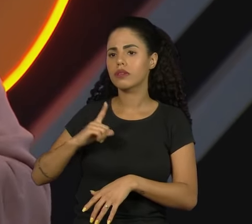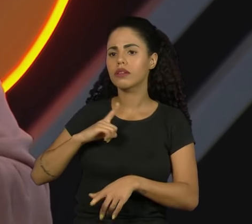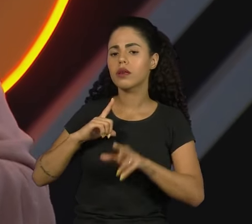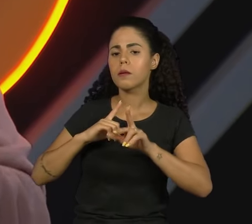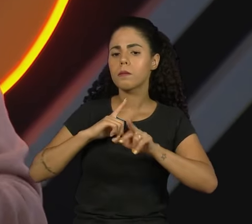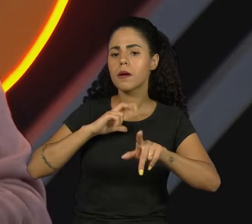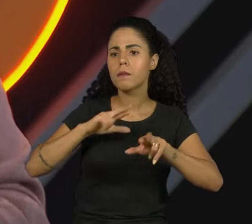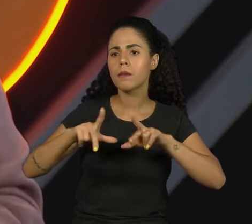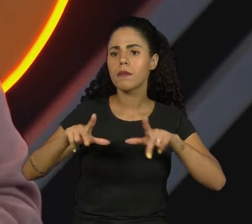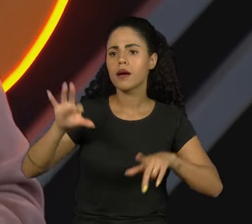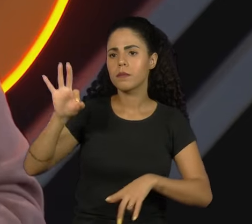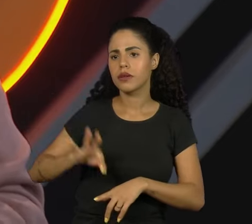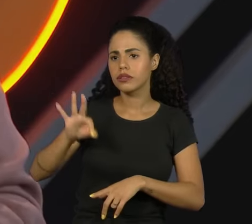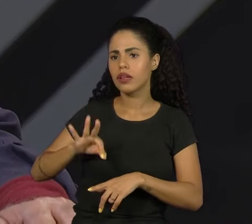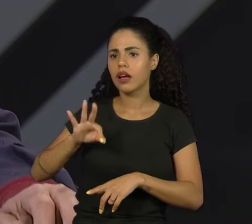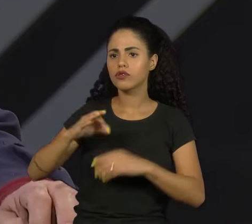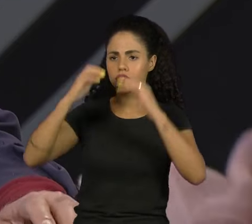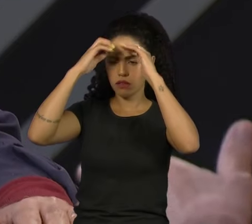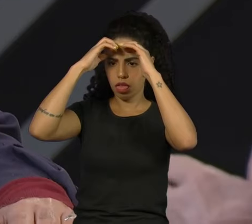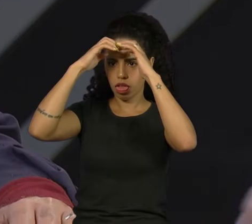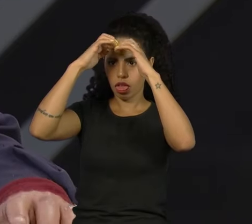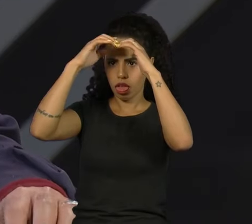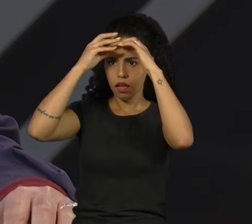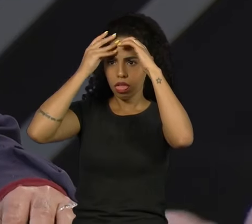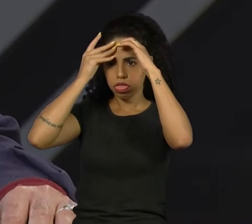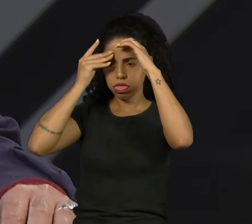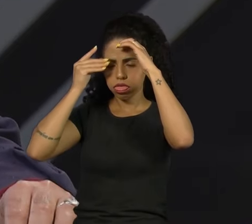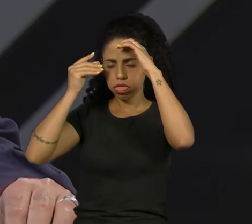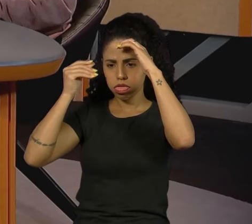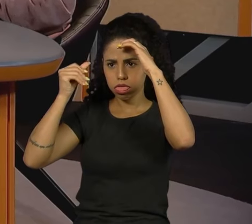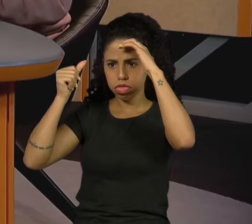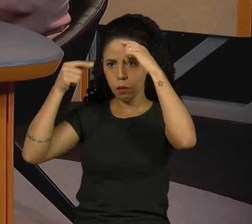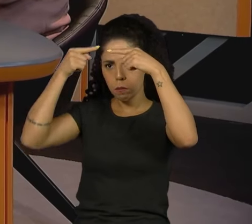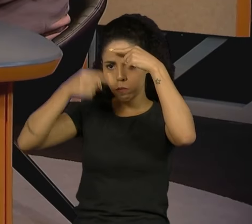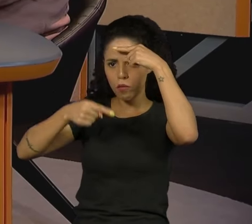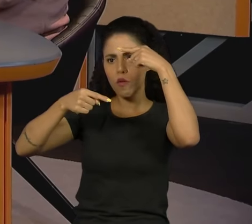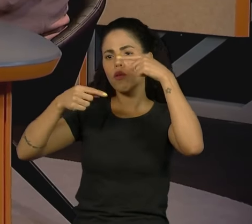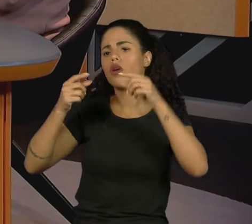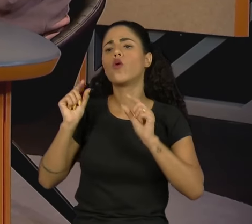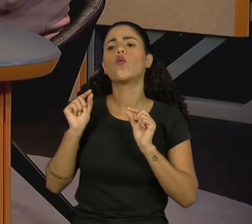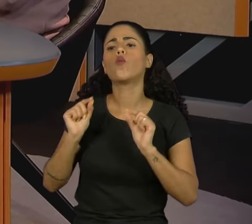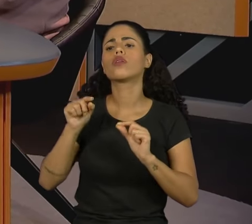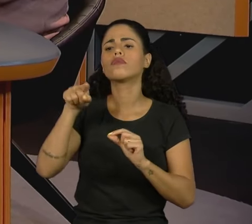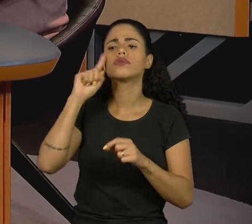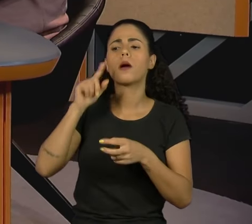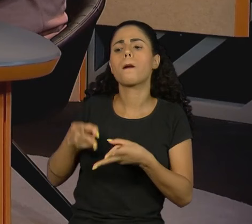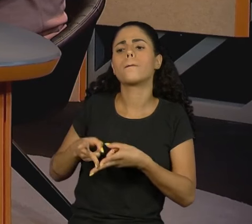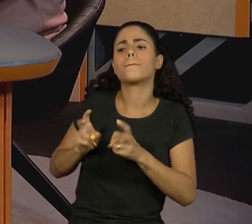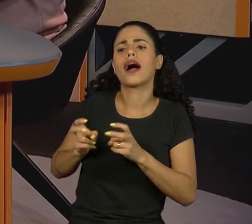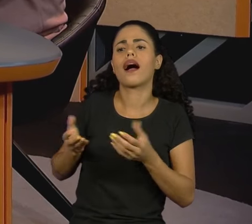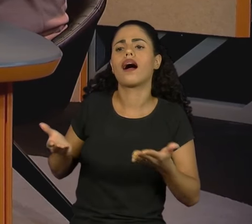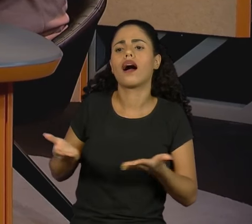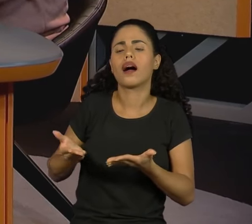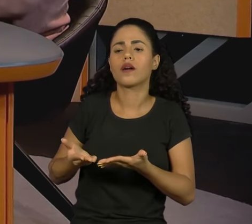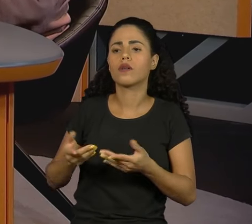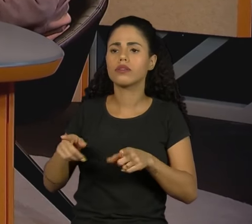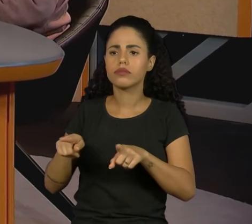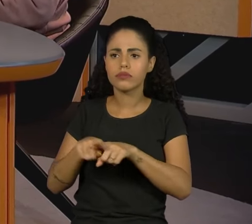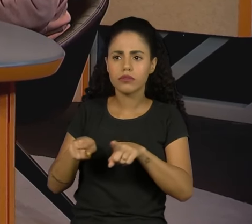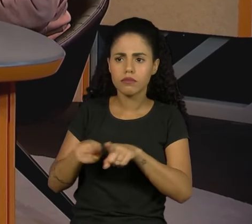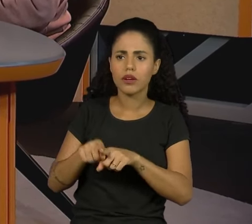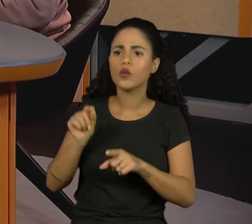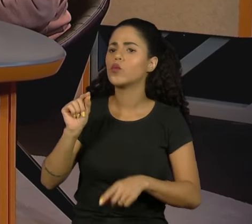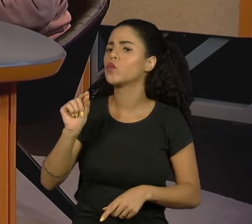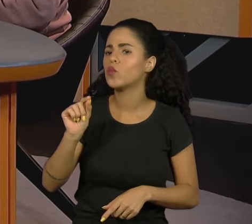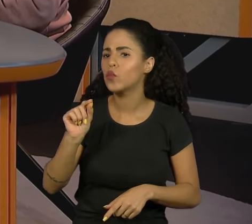diferentes tipos de demência, em especial idosos. O que você tem observado nesse específico